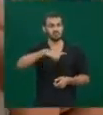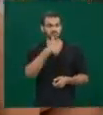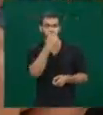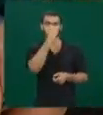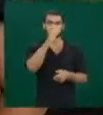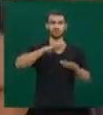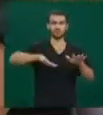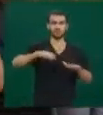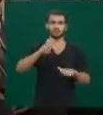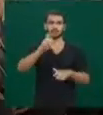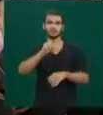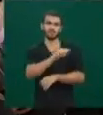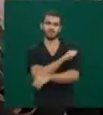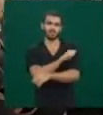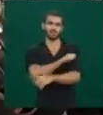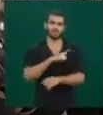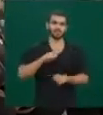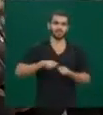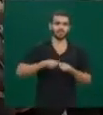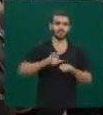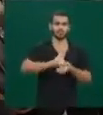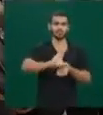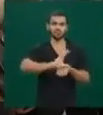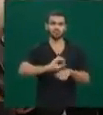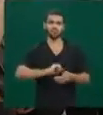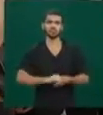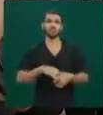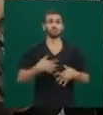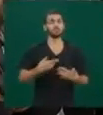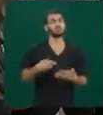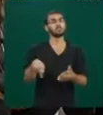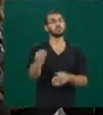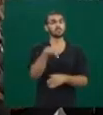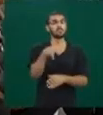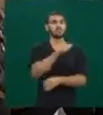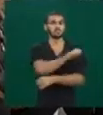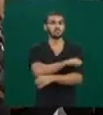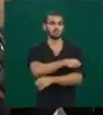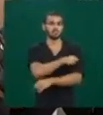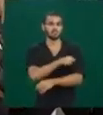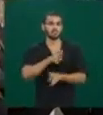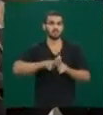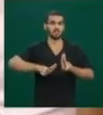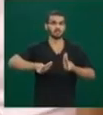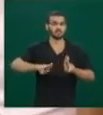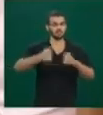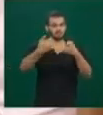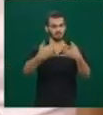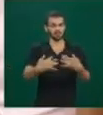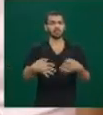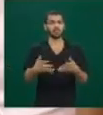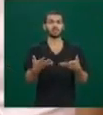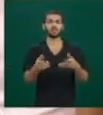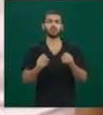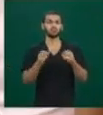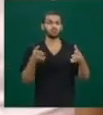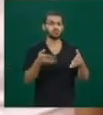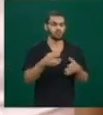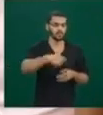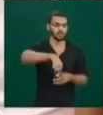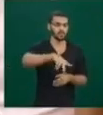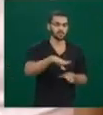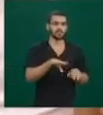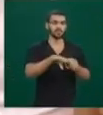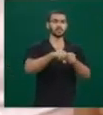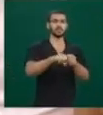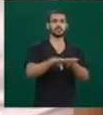para salões de beleza. O professor do curso de enfermagem da UFO ministra as aulas e explica que o foco é qualificar estes profissionais para o